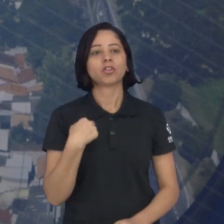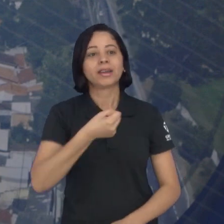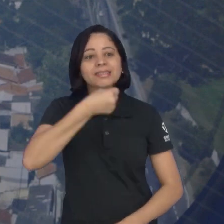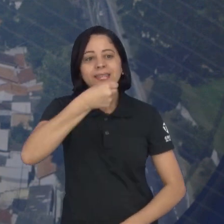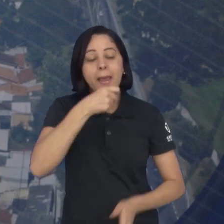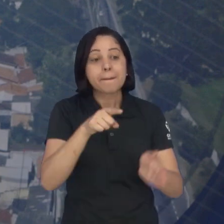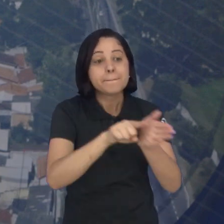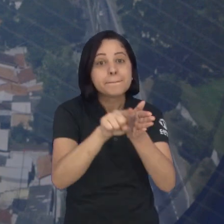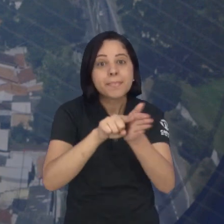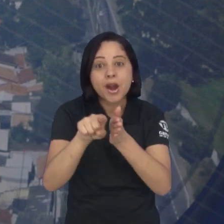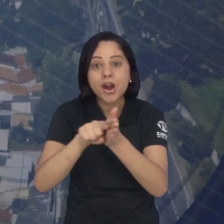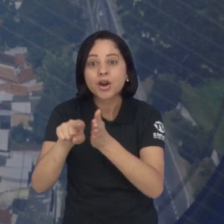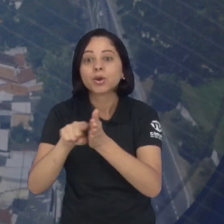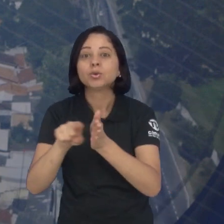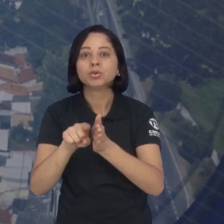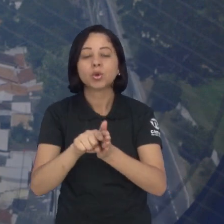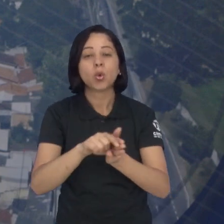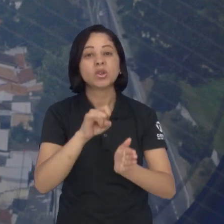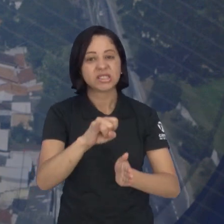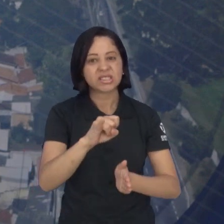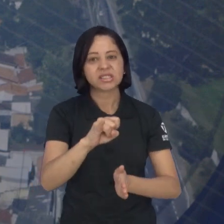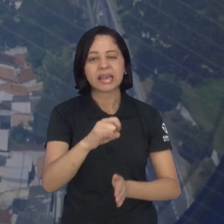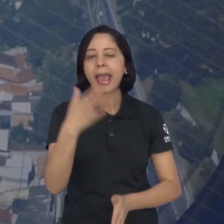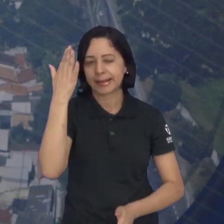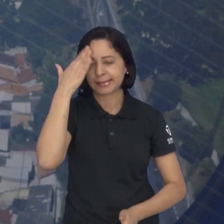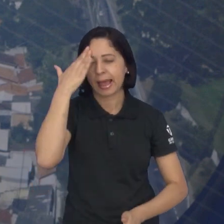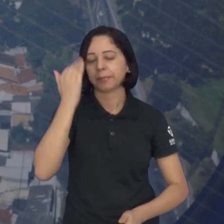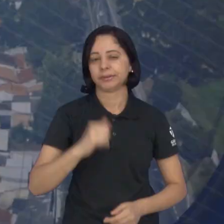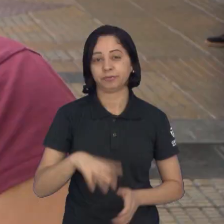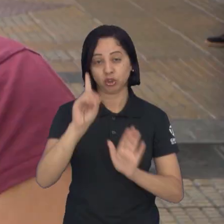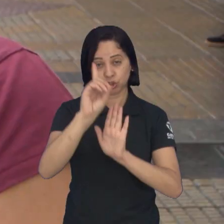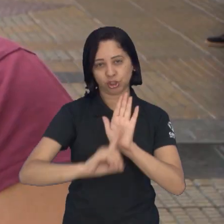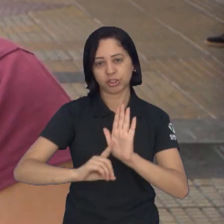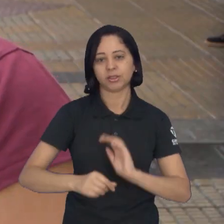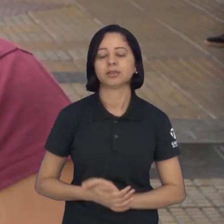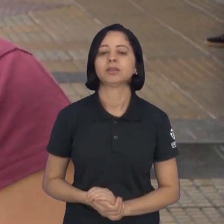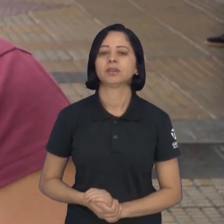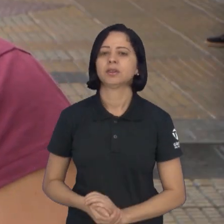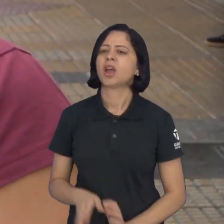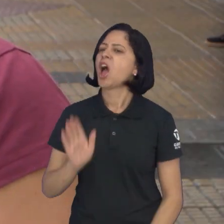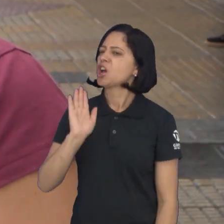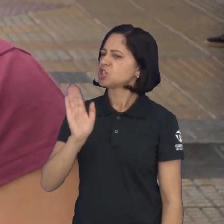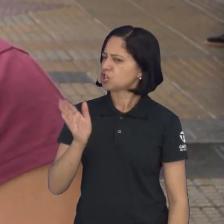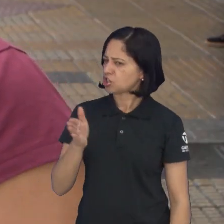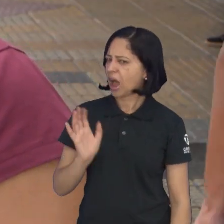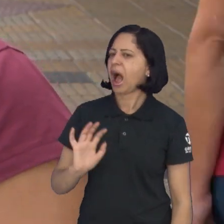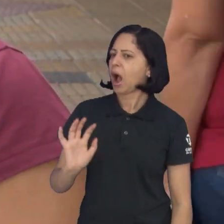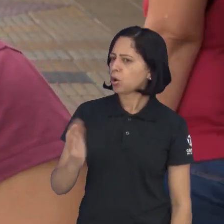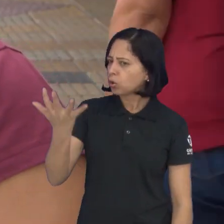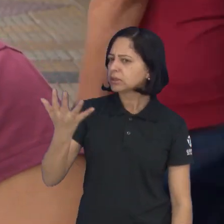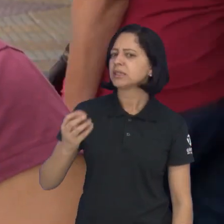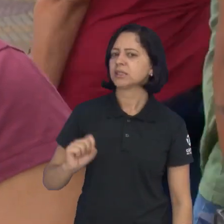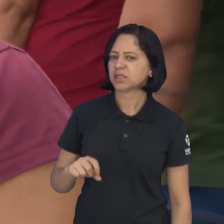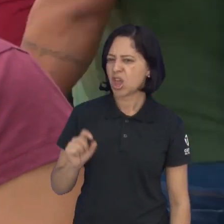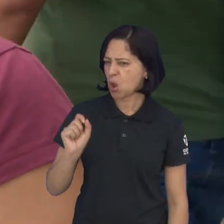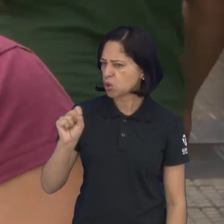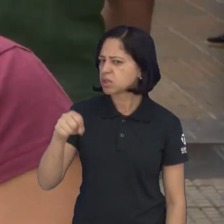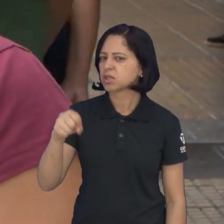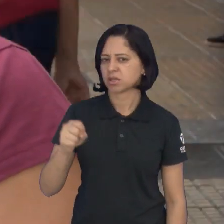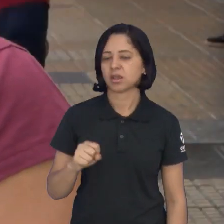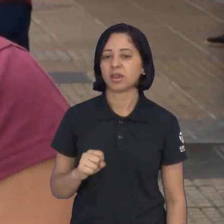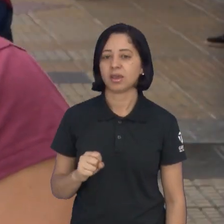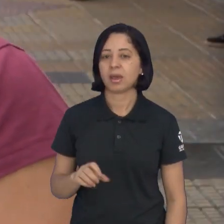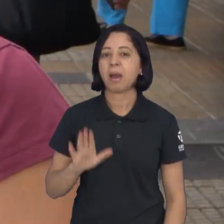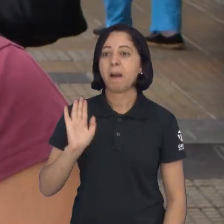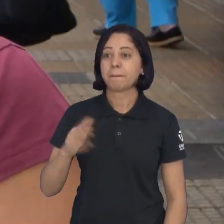e questionou os munícipes se eles estão por dentro. Já teve sim, alguns eu lembro, outros não.